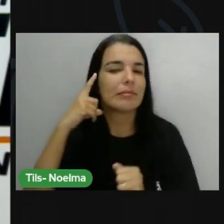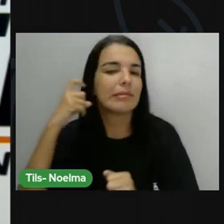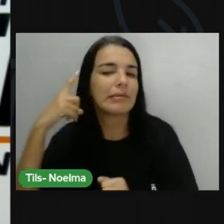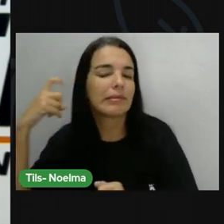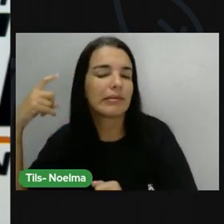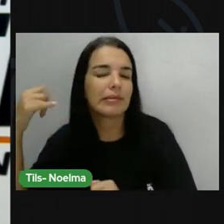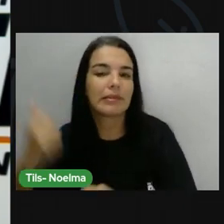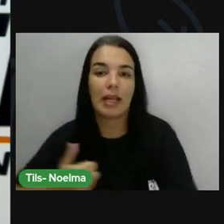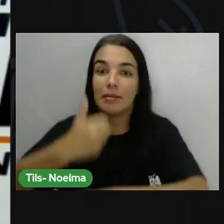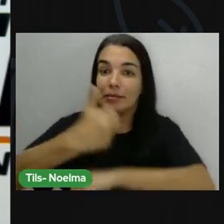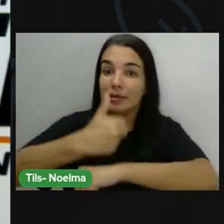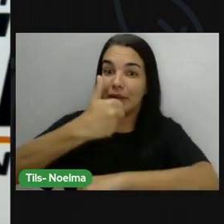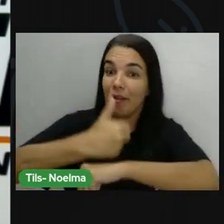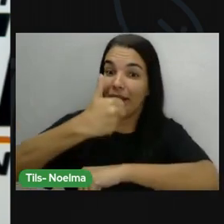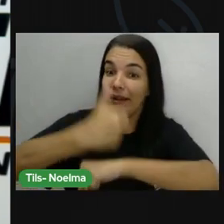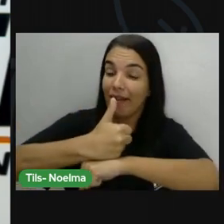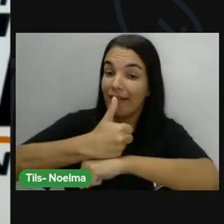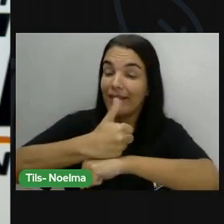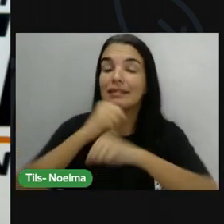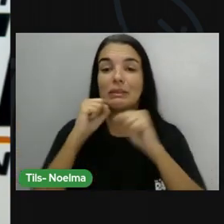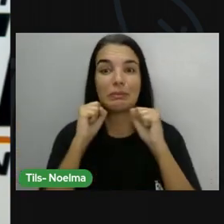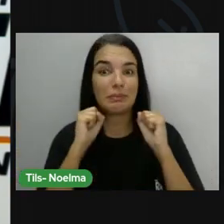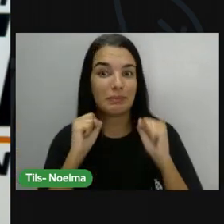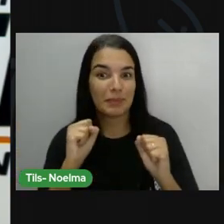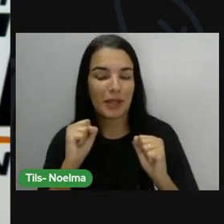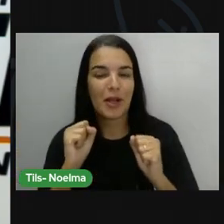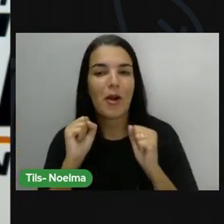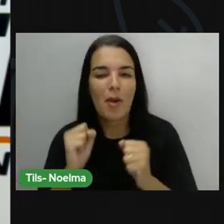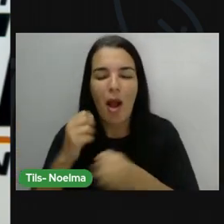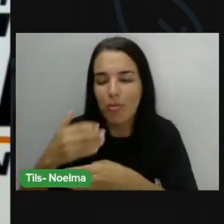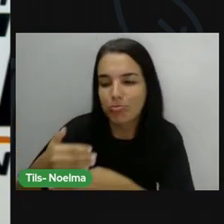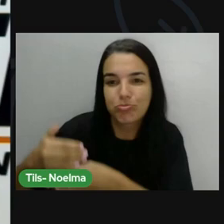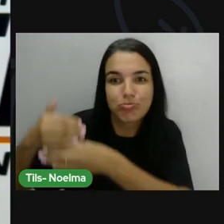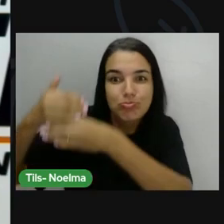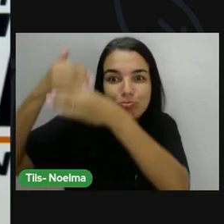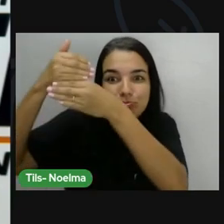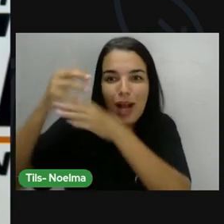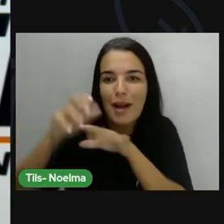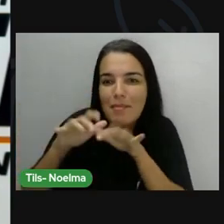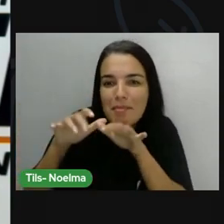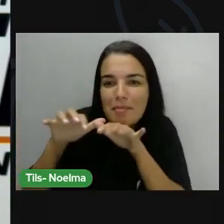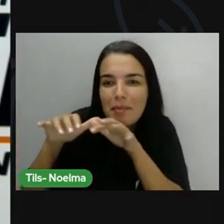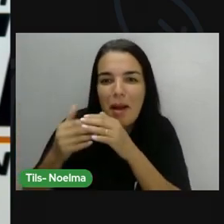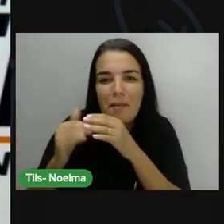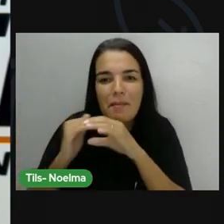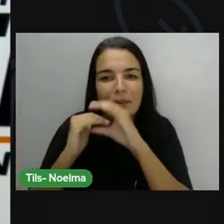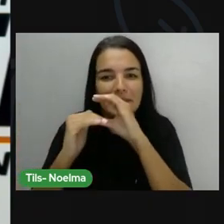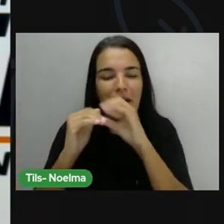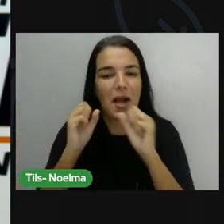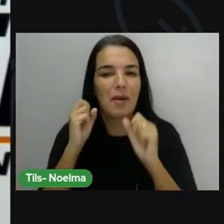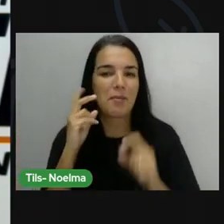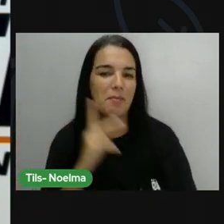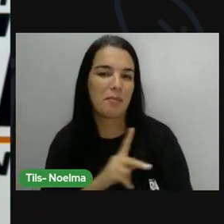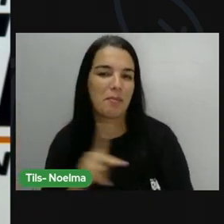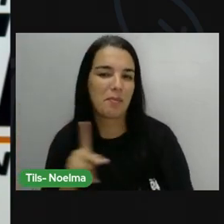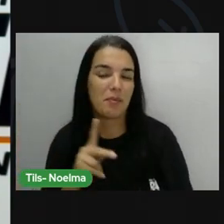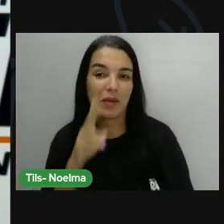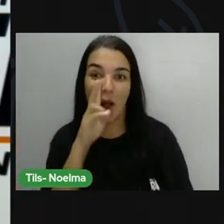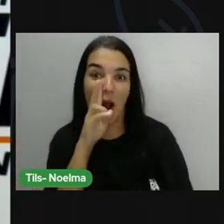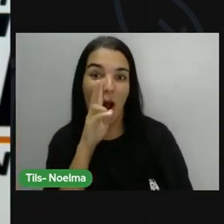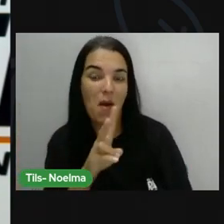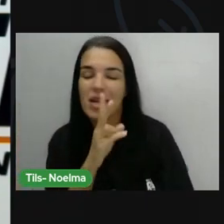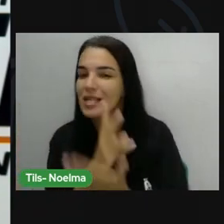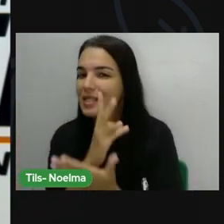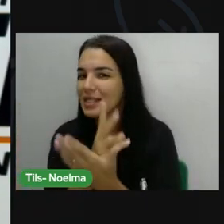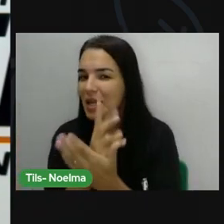As notificações. Dê seu like lá, comentem aí no chat. A Pro sempre está dando uma olhadinha aí para ver o que que vocês